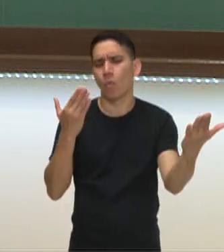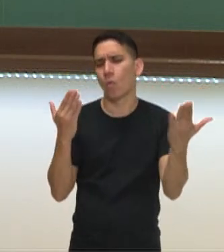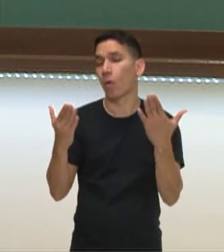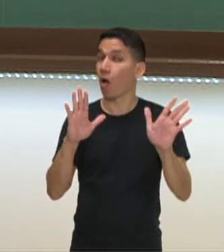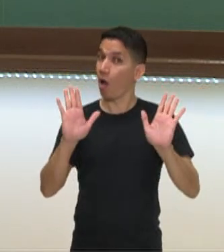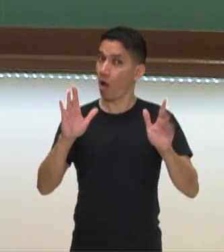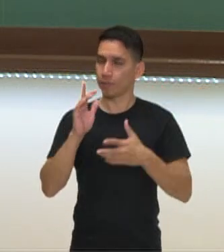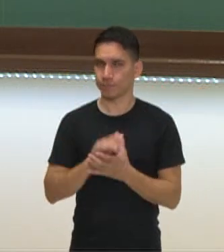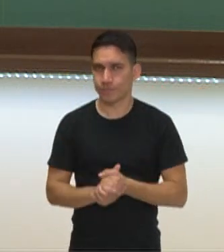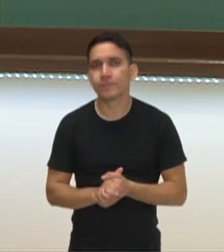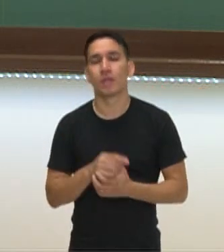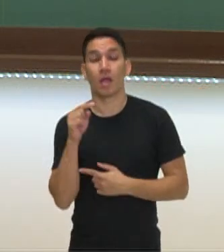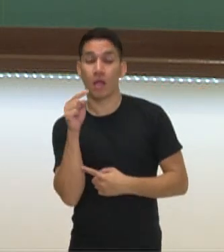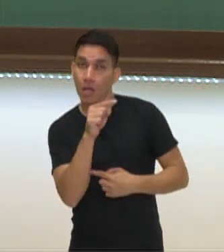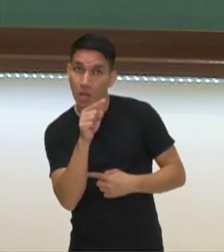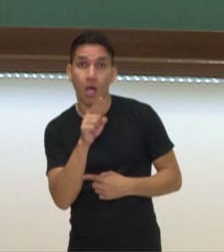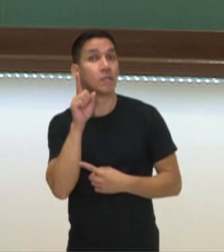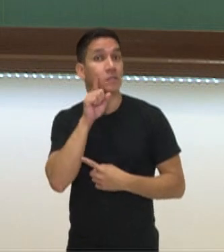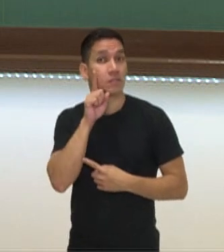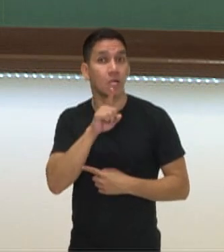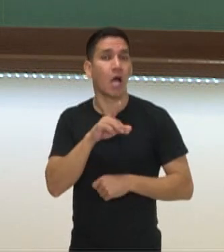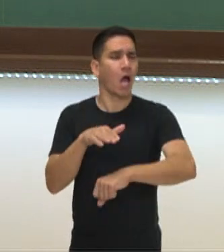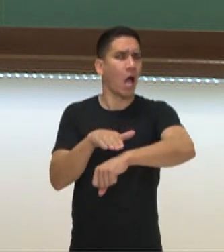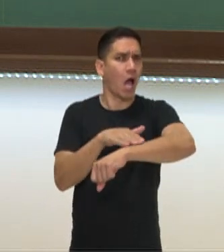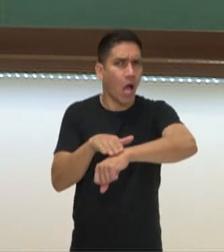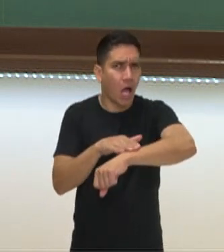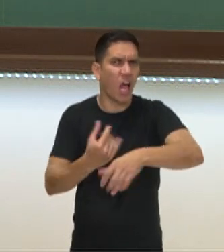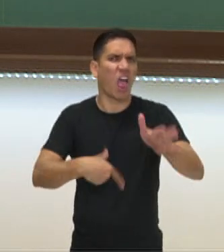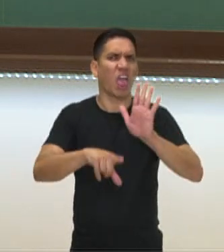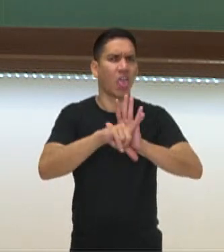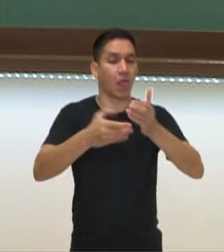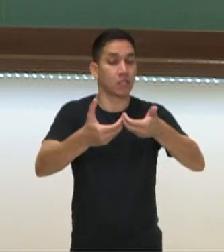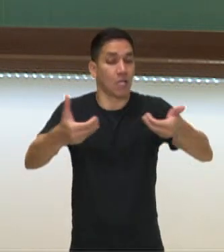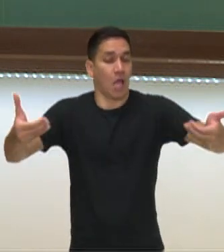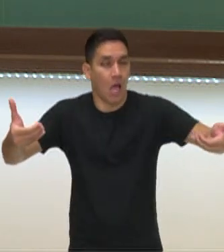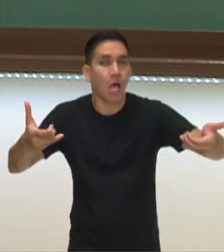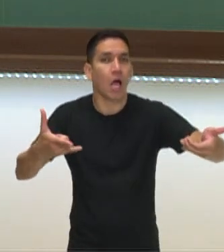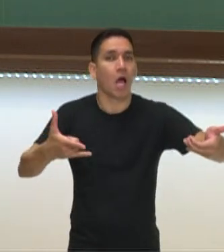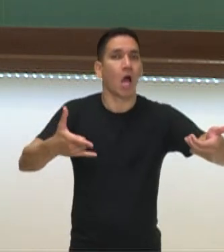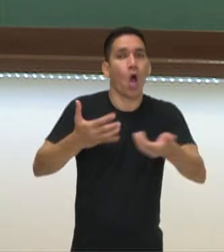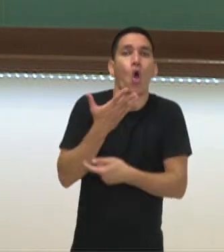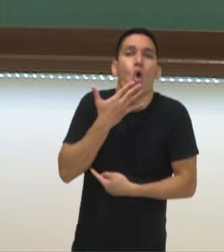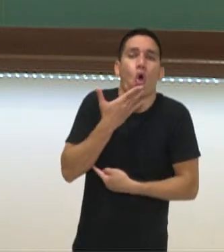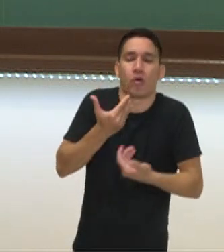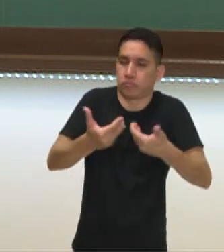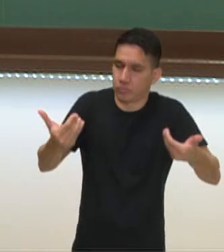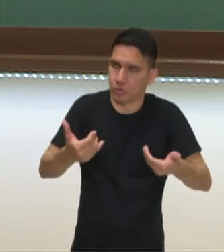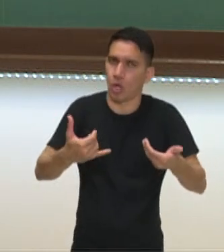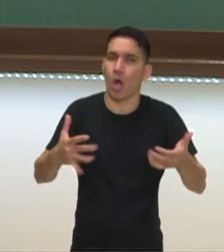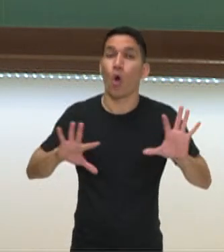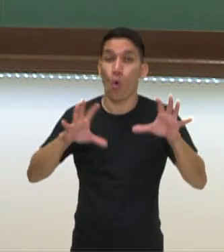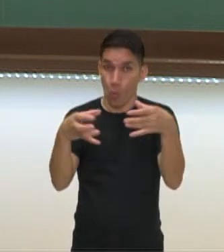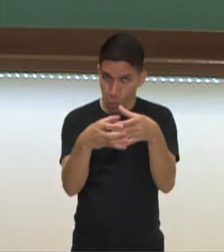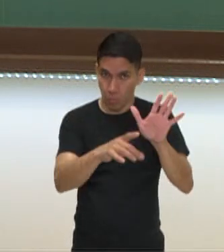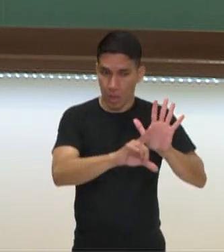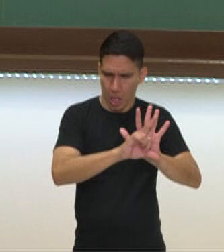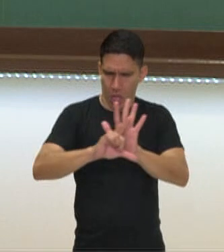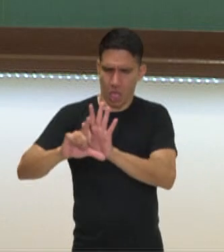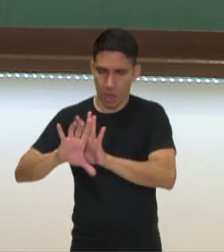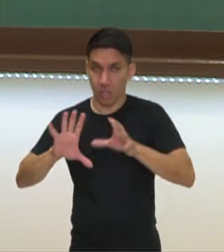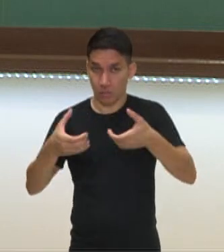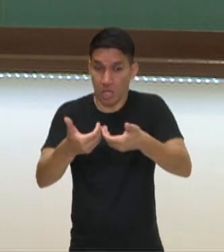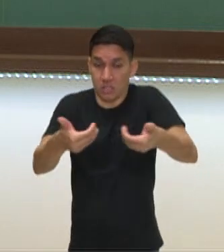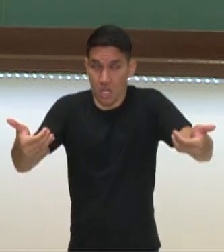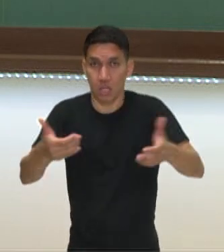Estados Unidos, o racismo, a lei de segregação racial, né, um conjunto de leis, na verdade,